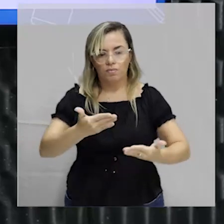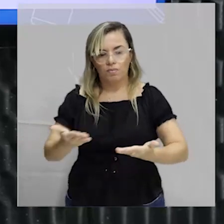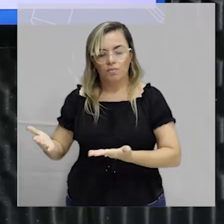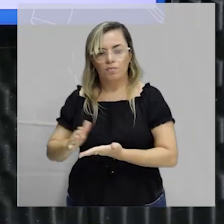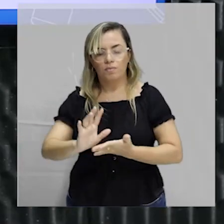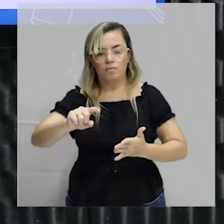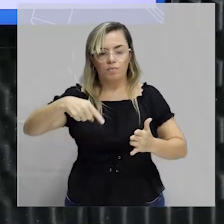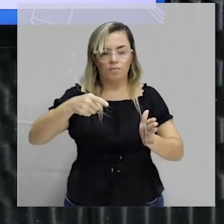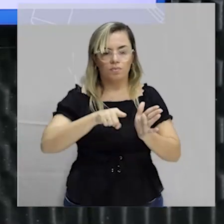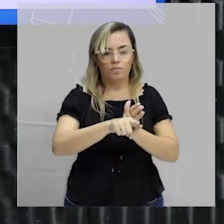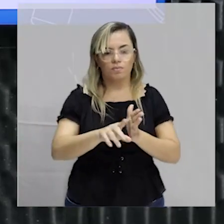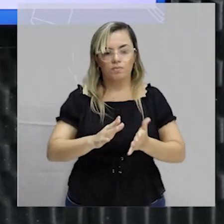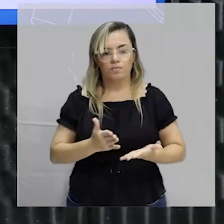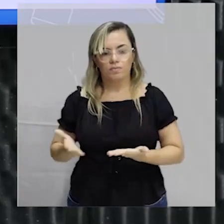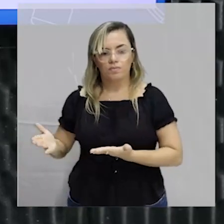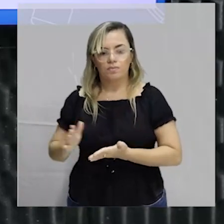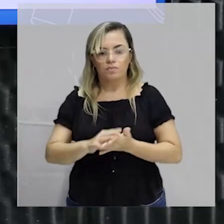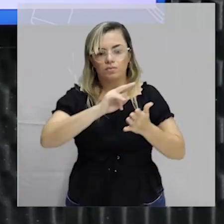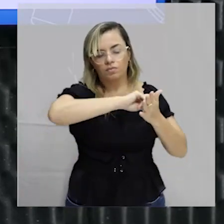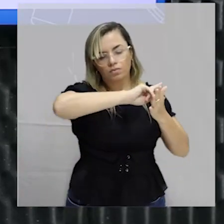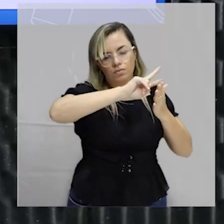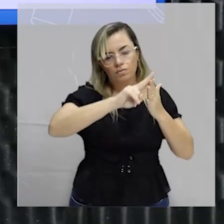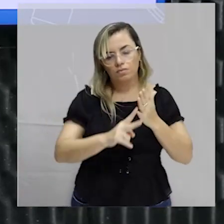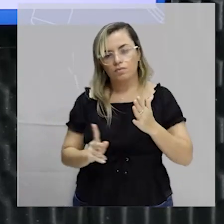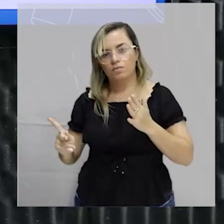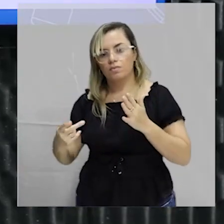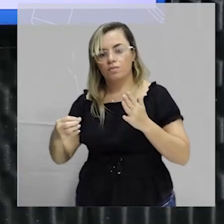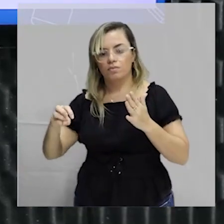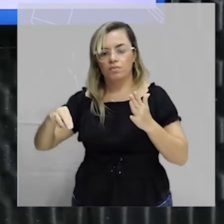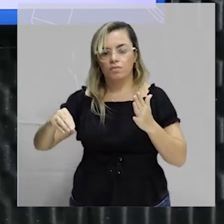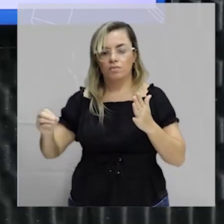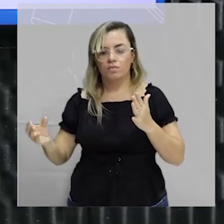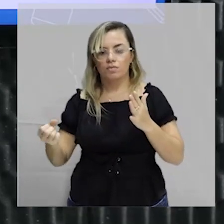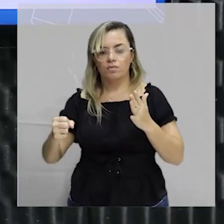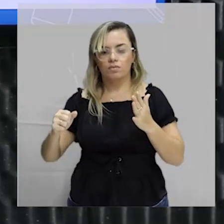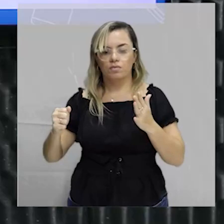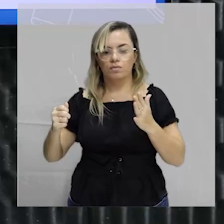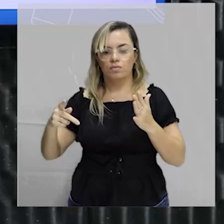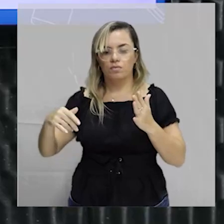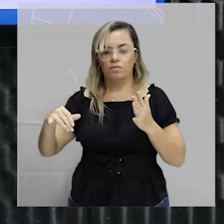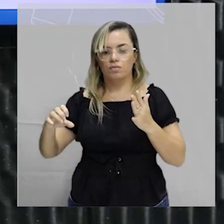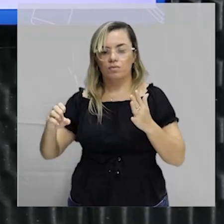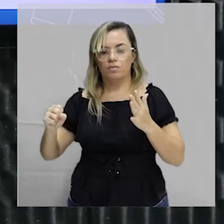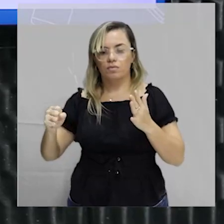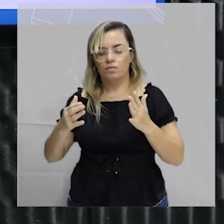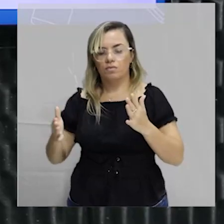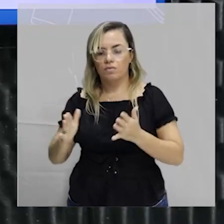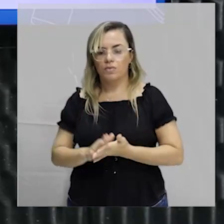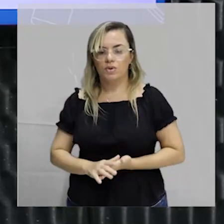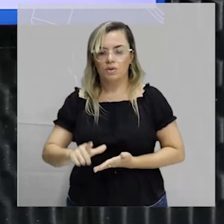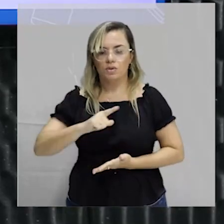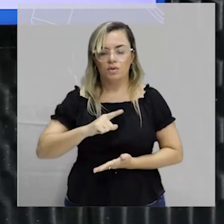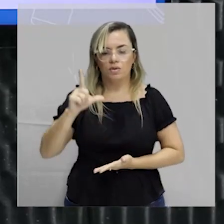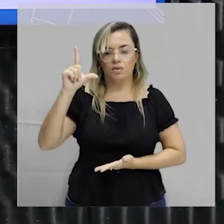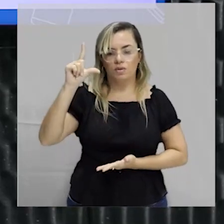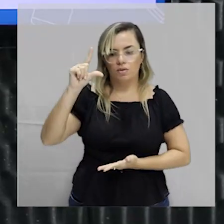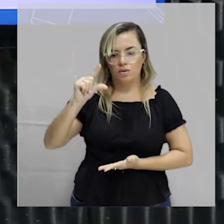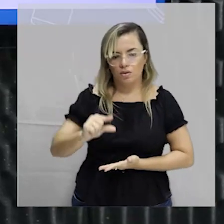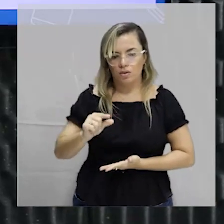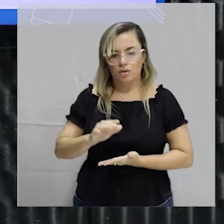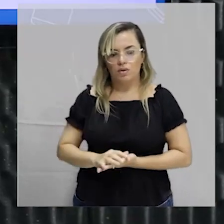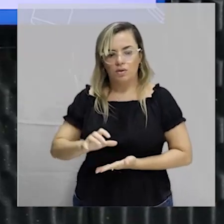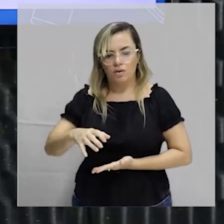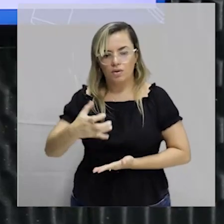próxima questão. A especiação do Homo sapiens tem pouca chance de ocorrer considerando-se a